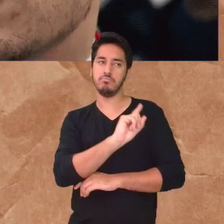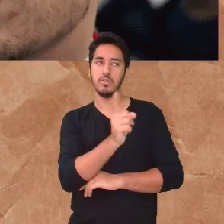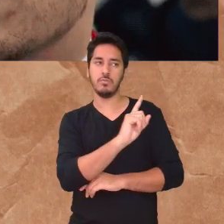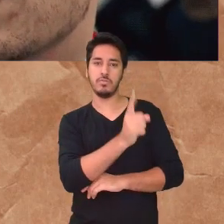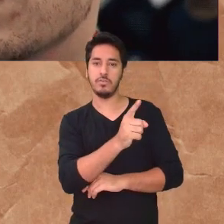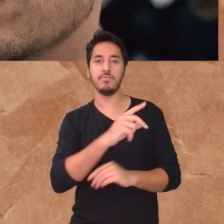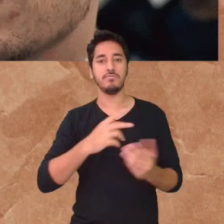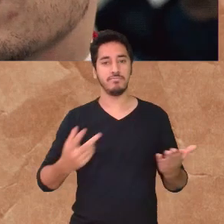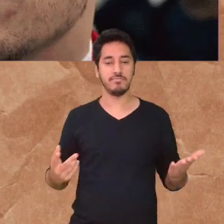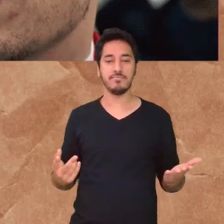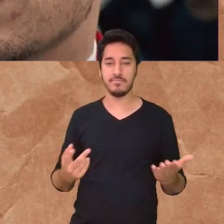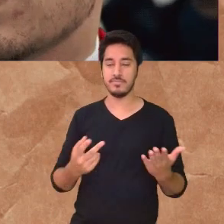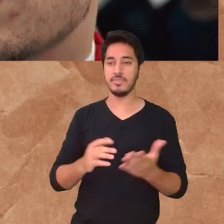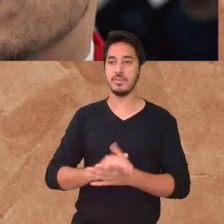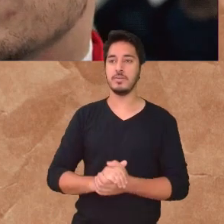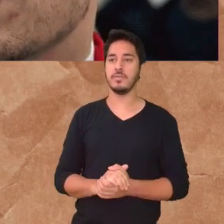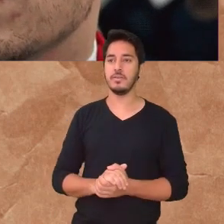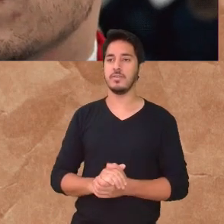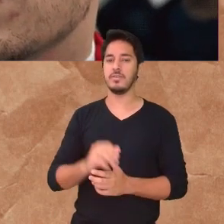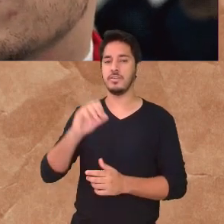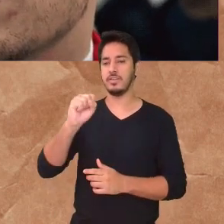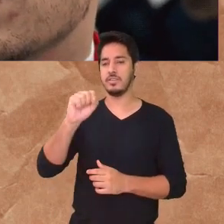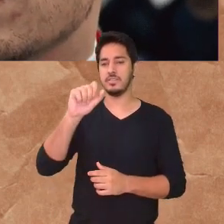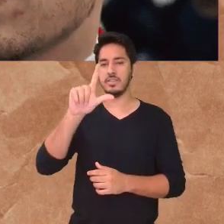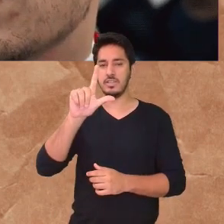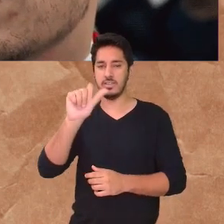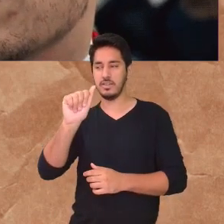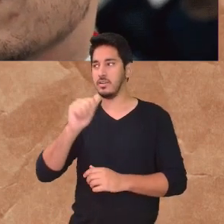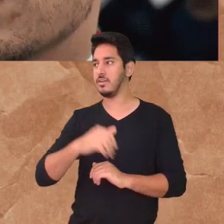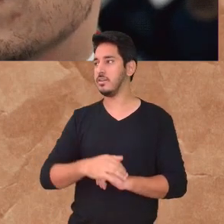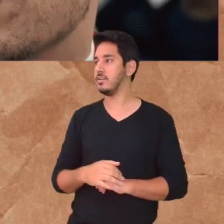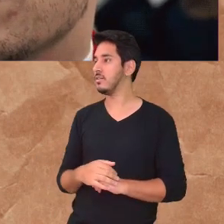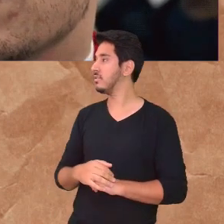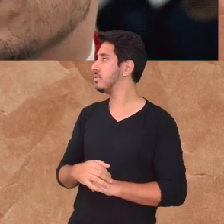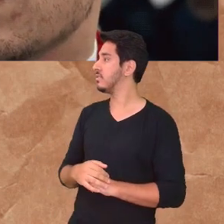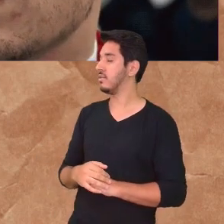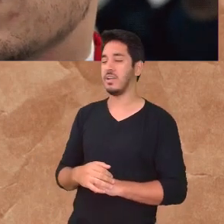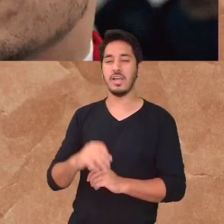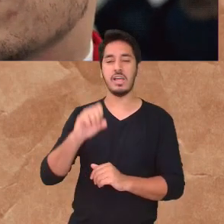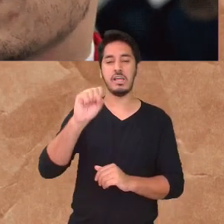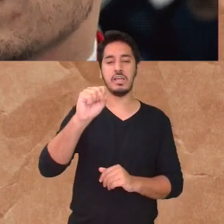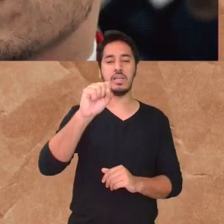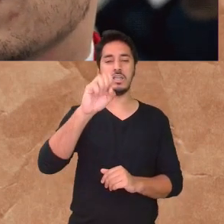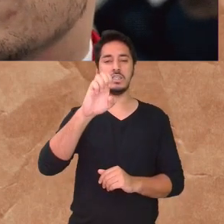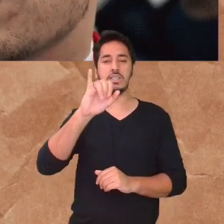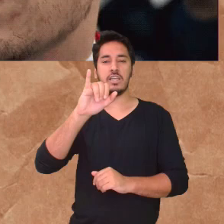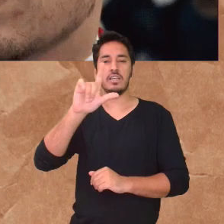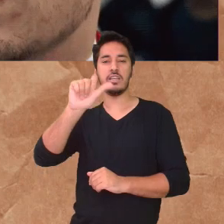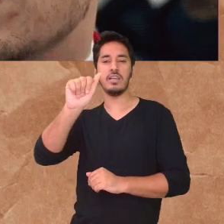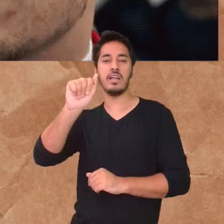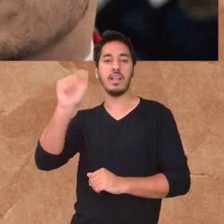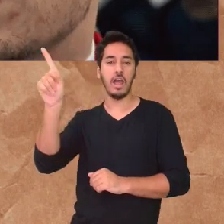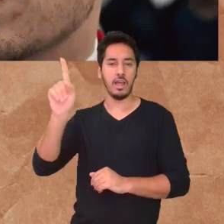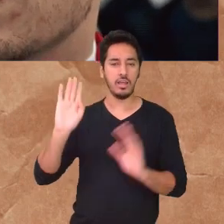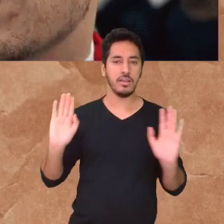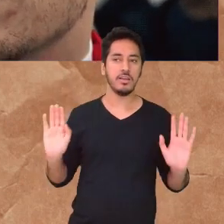né? Reforçando. Agora, SLA. Eu acho que é sei lá.